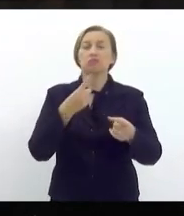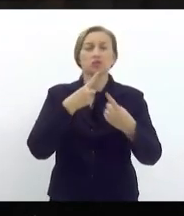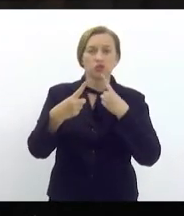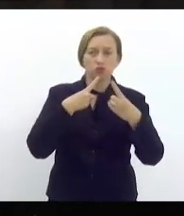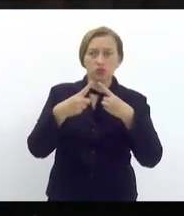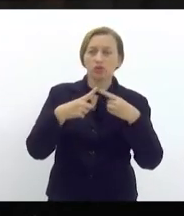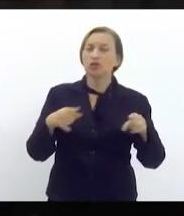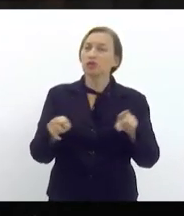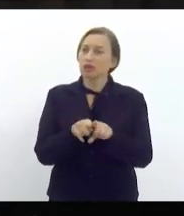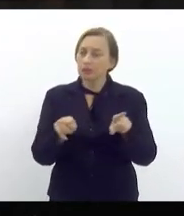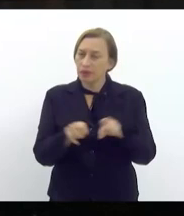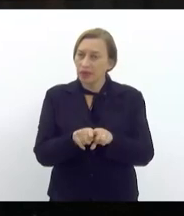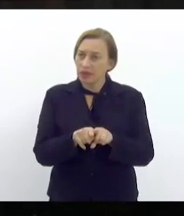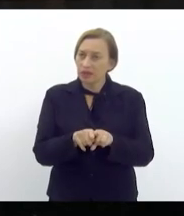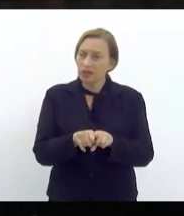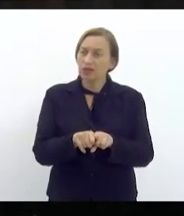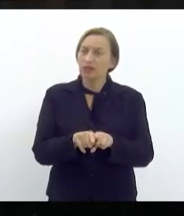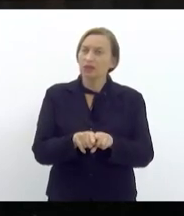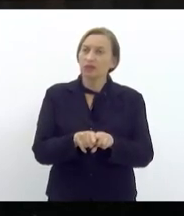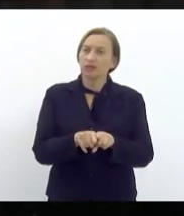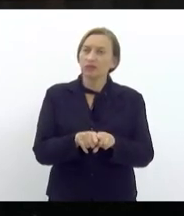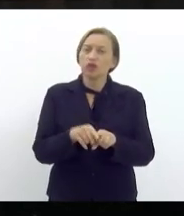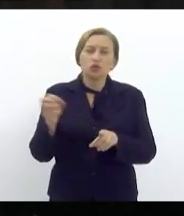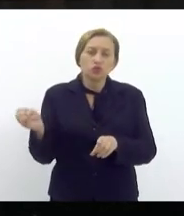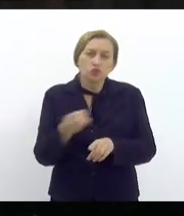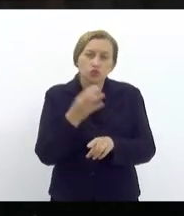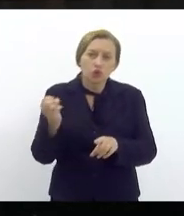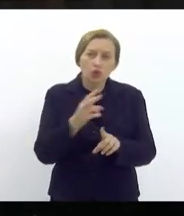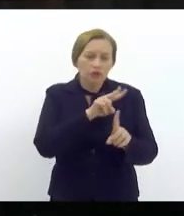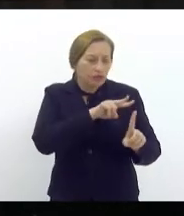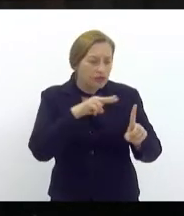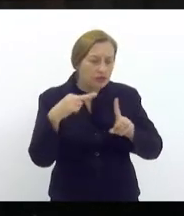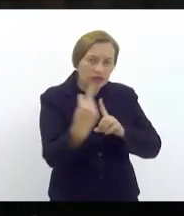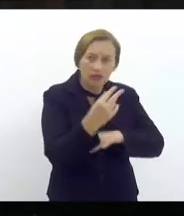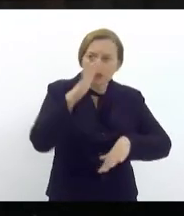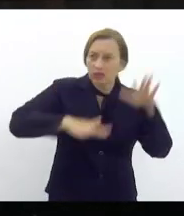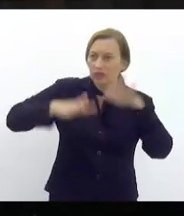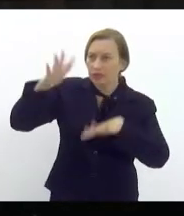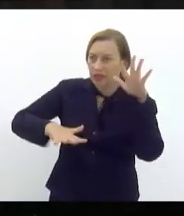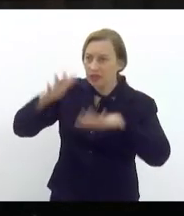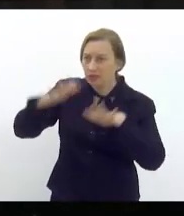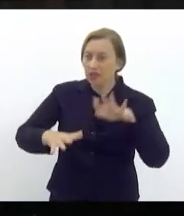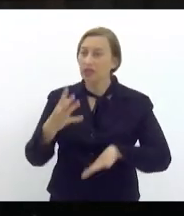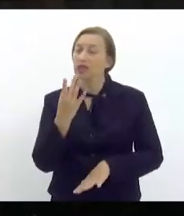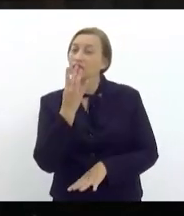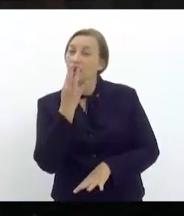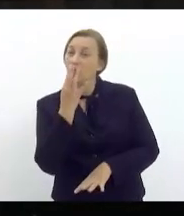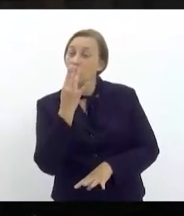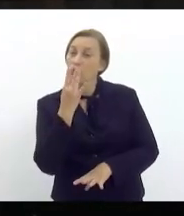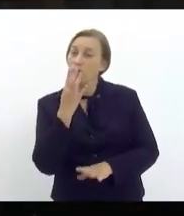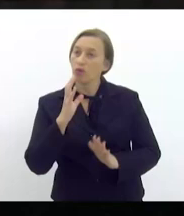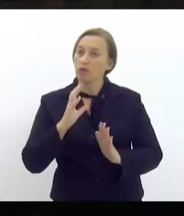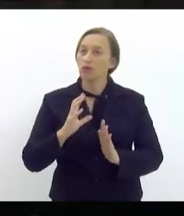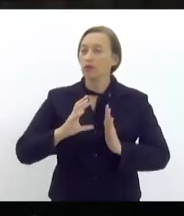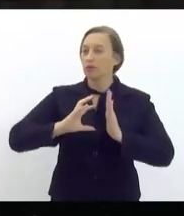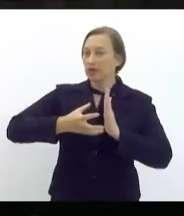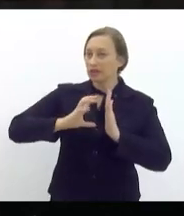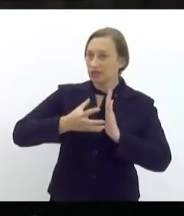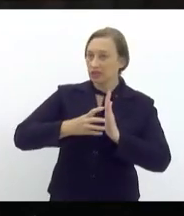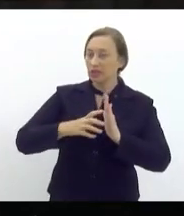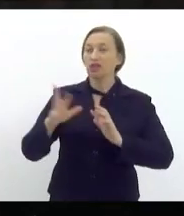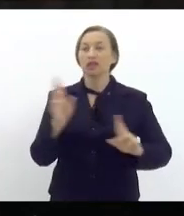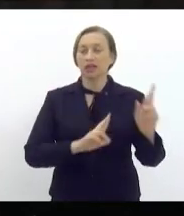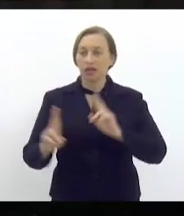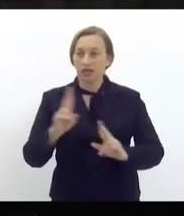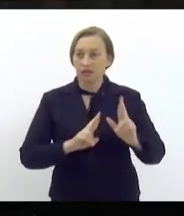ganhando e trazendo novos olhares independente da coloração partidária e do posicionamento relacionado